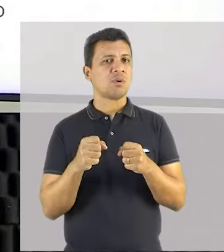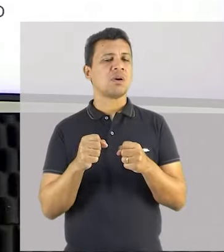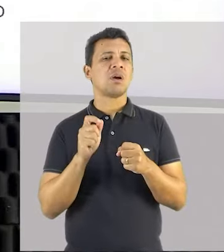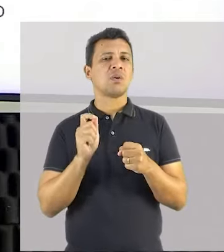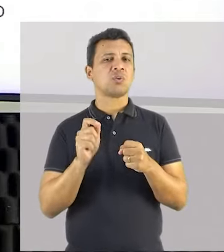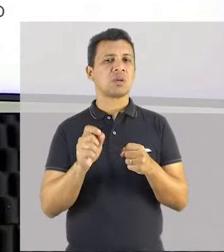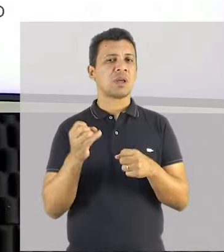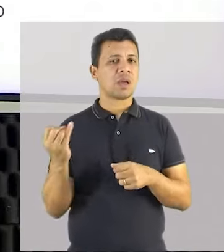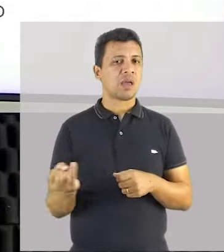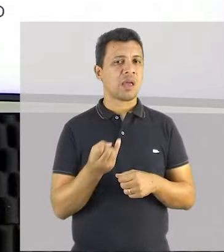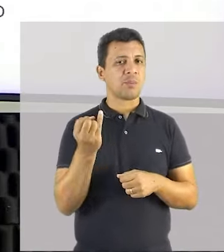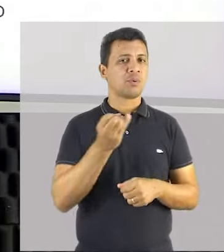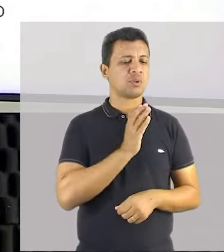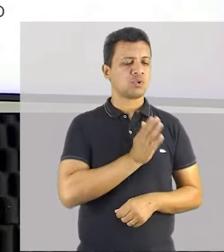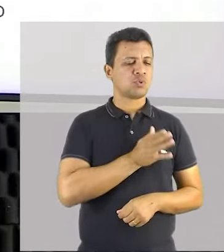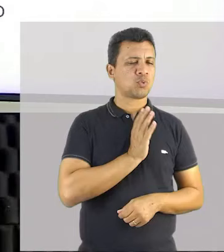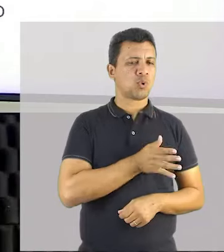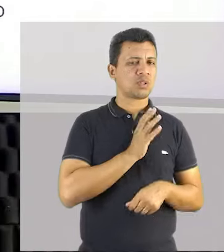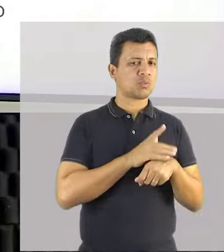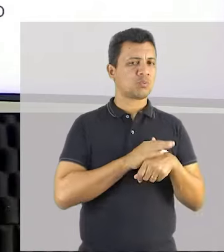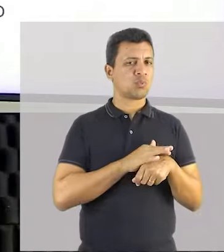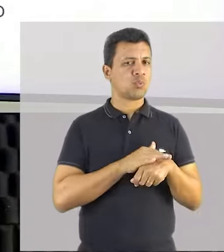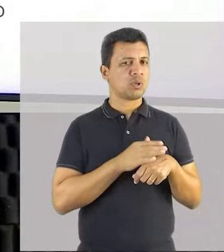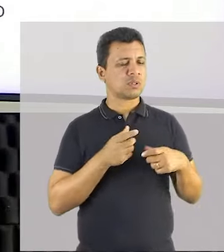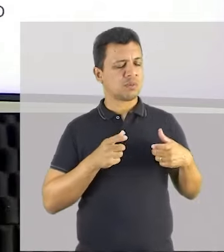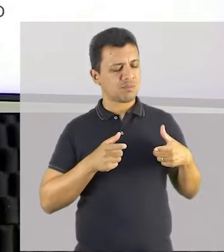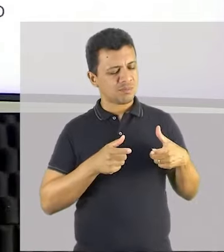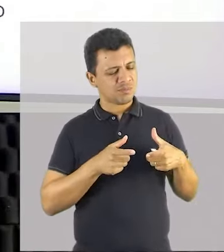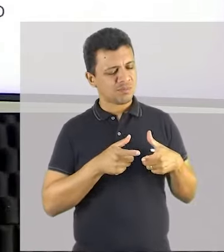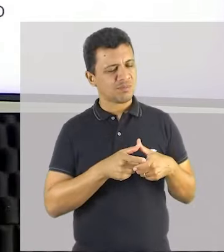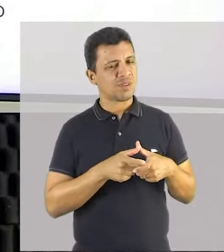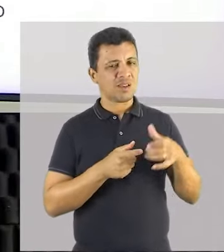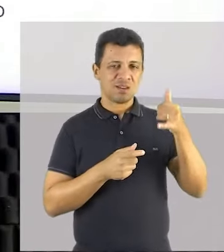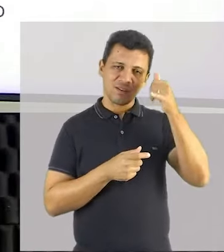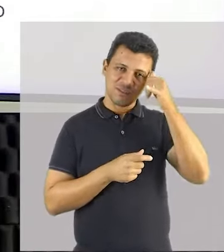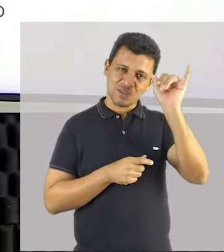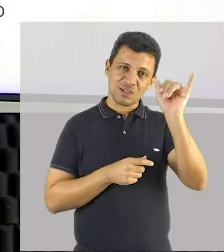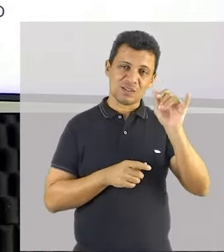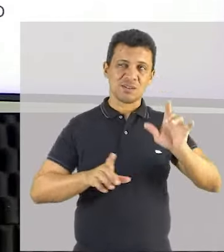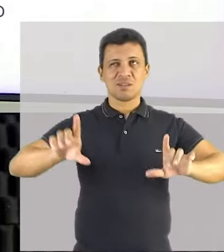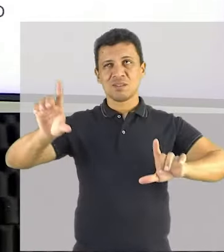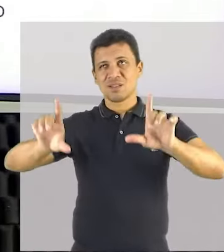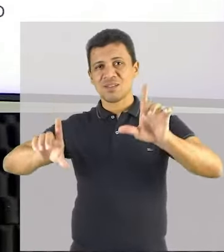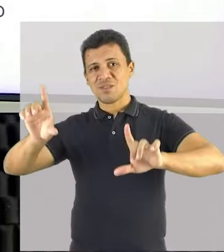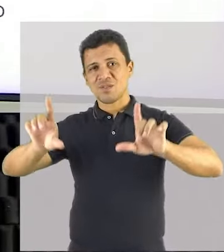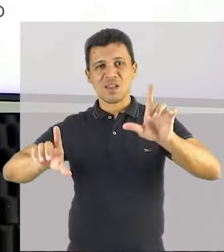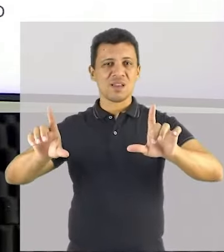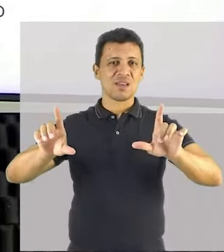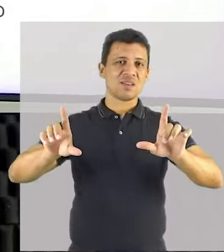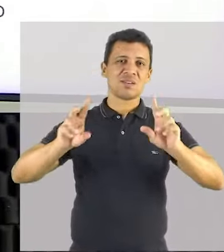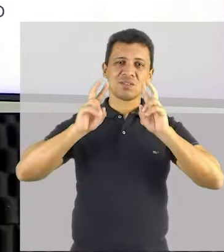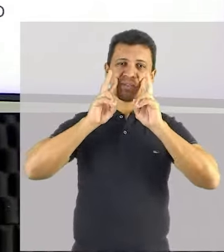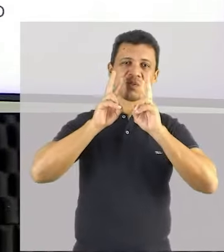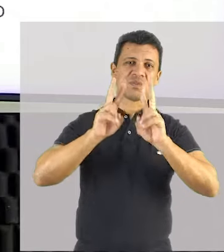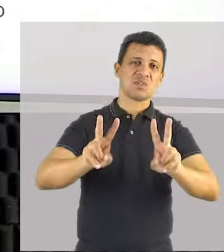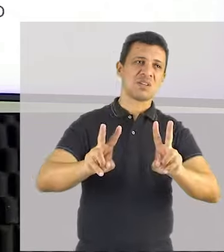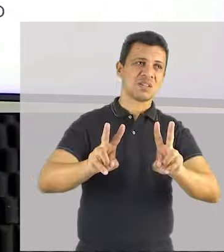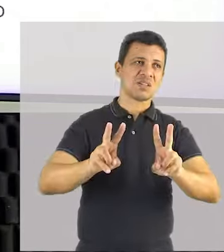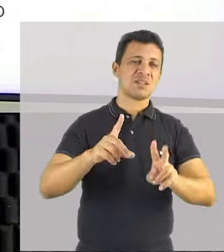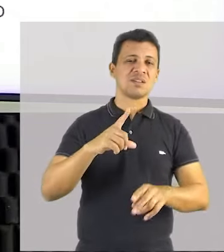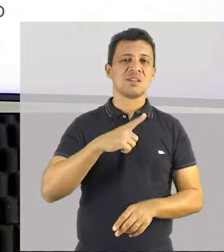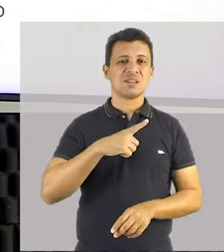redução de doenças cardiovasculares isso todo dia tá sendo falado na televisão a gente vem por tudo quanto é